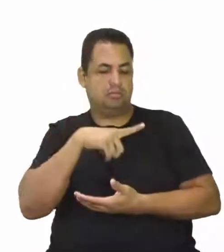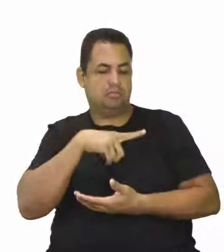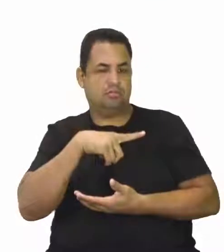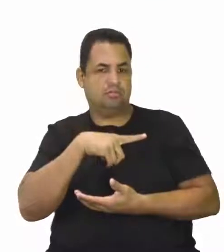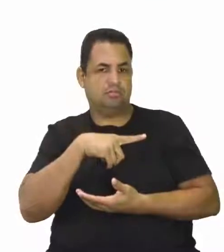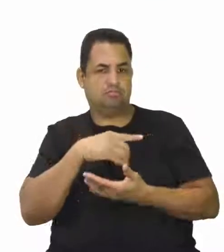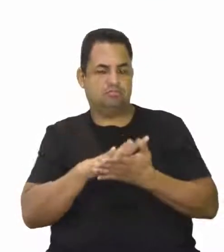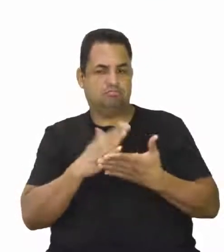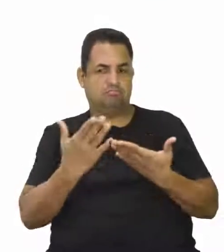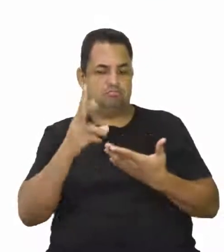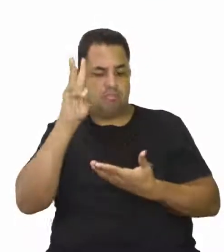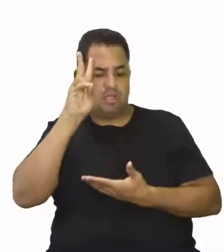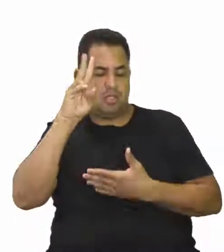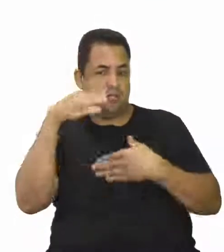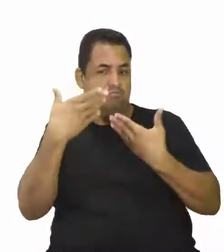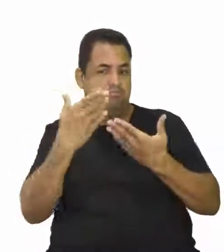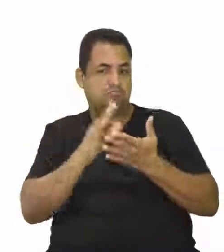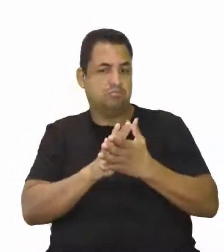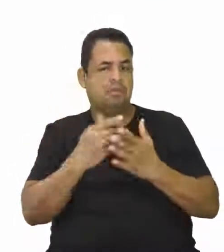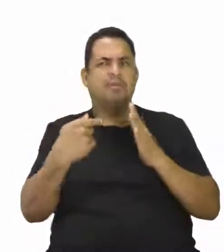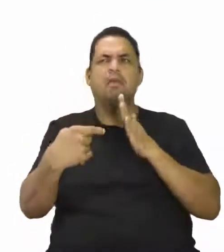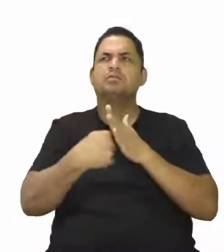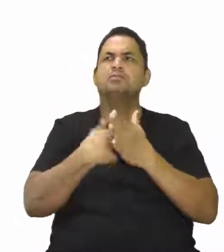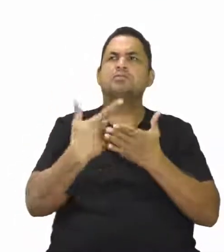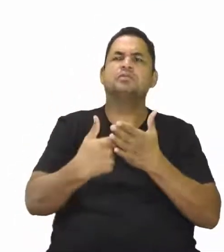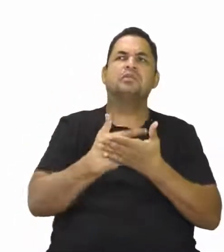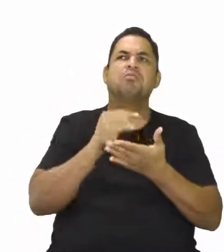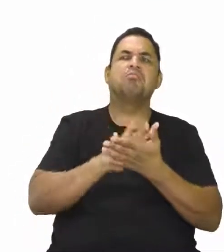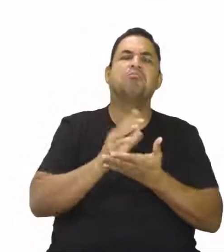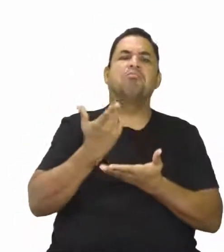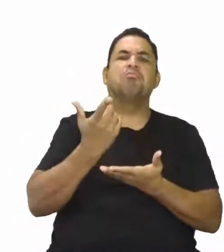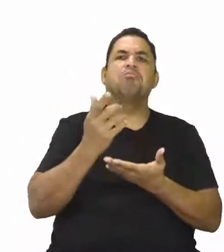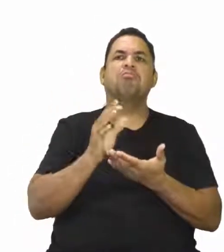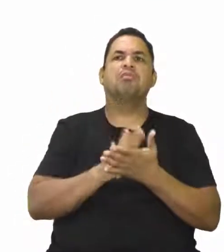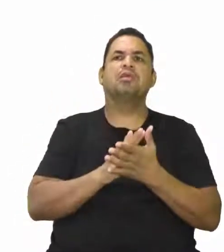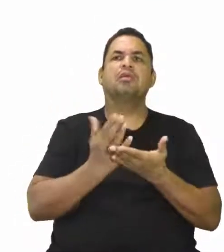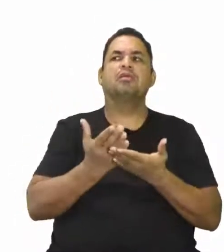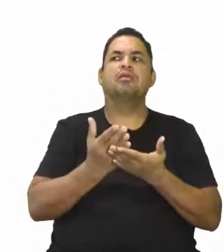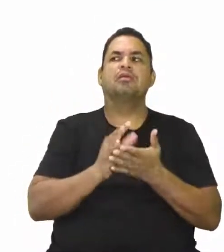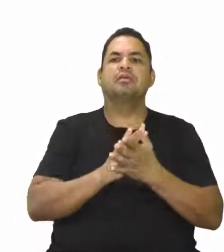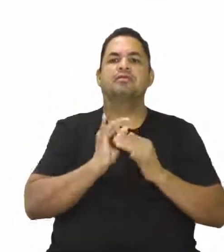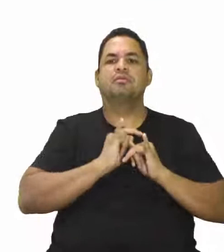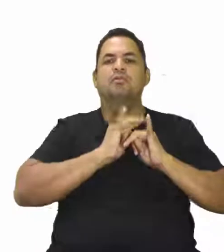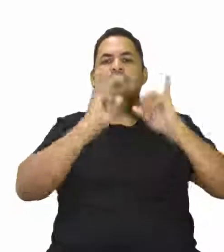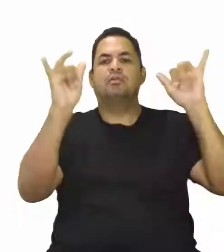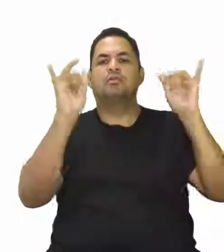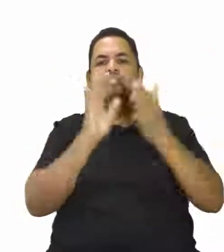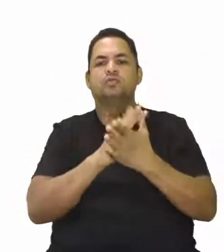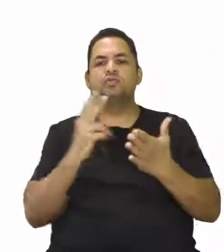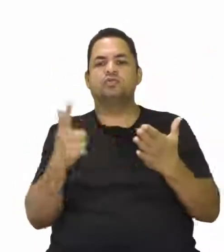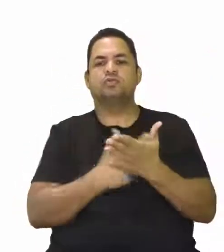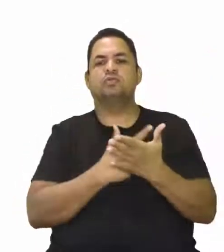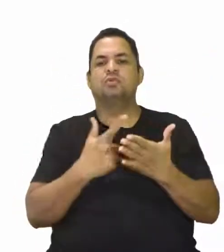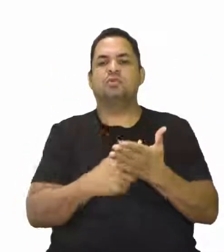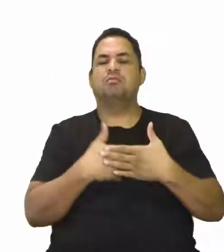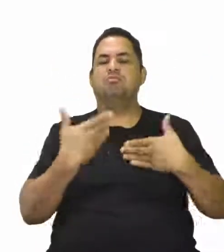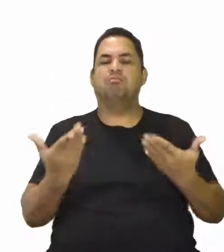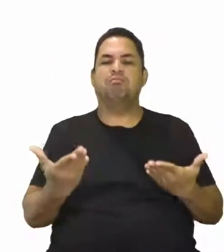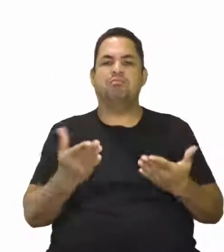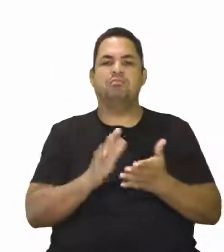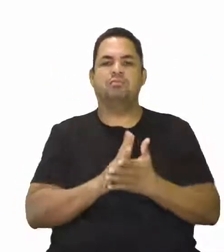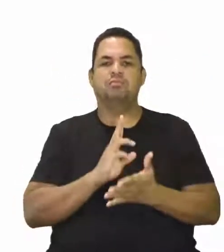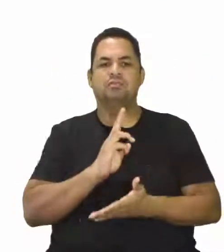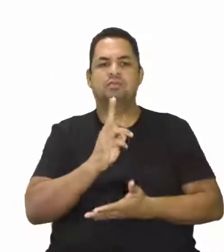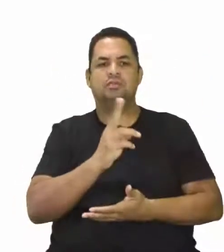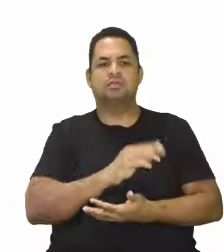que acontecia algo diferente, você ficava se perguntando, o que vai sair no jornal fulano de tal? Então vamos